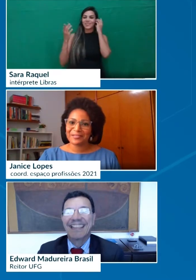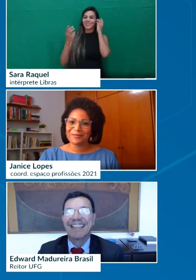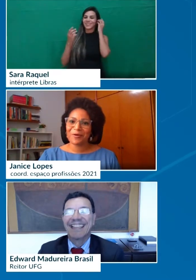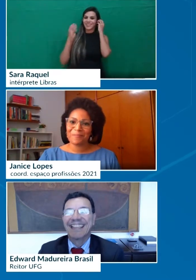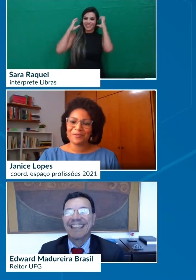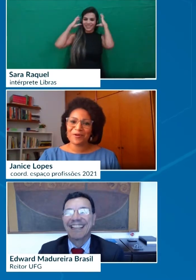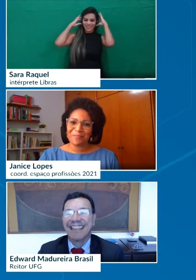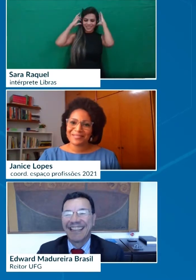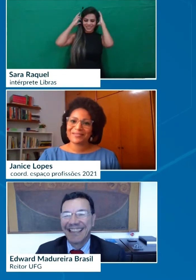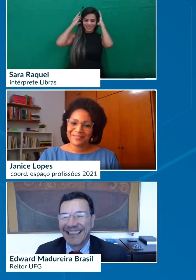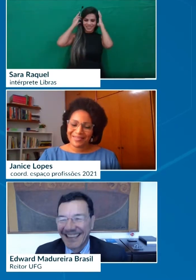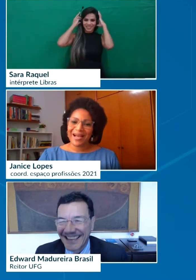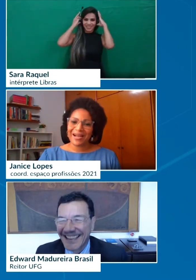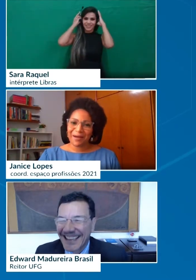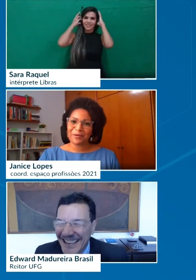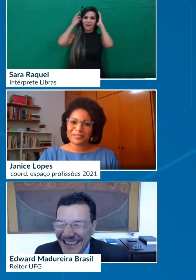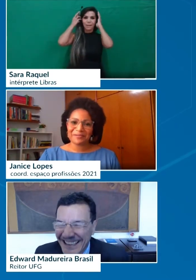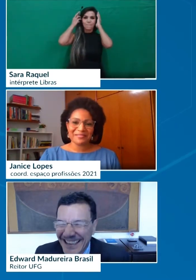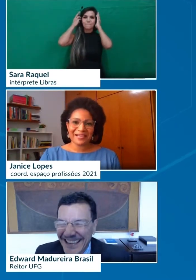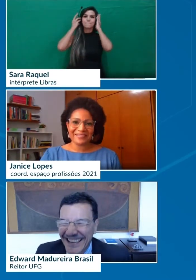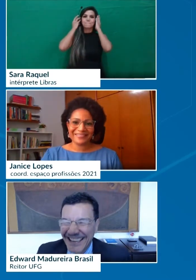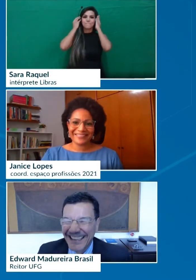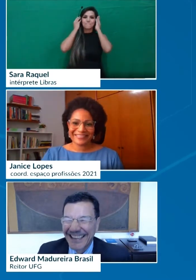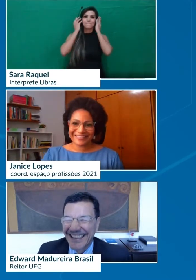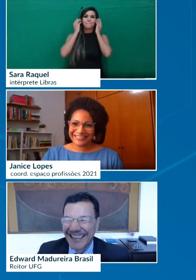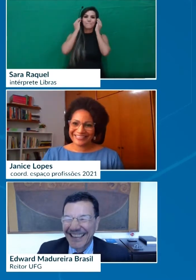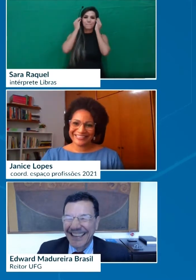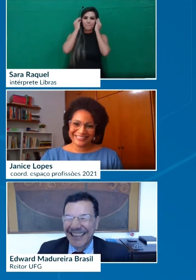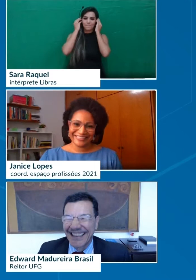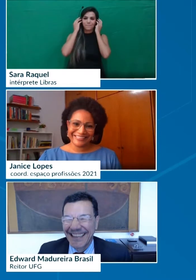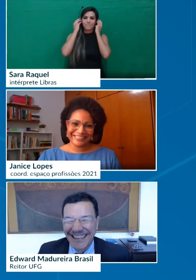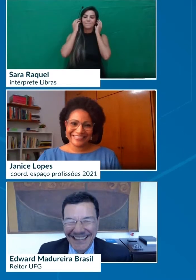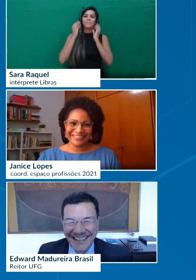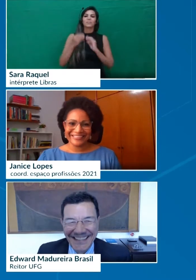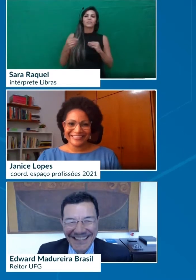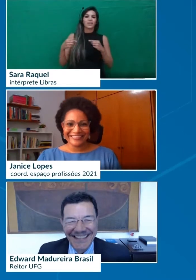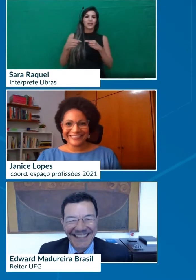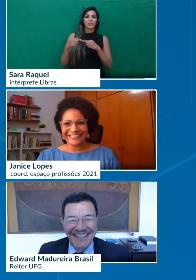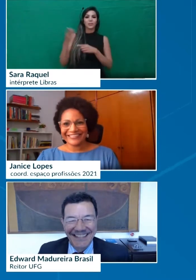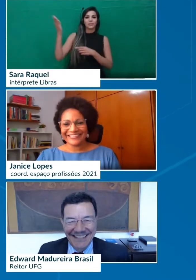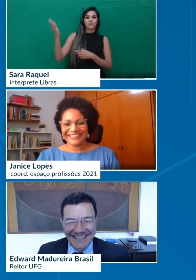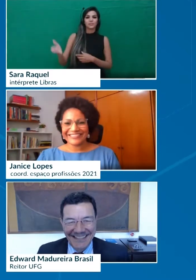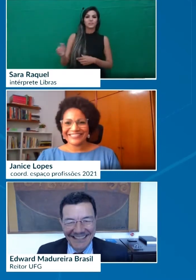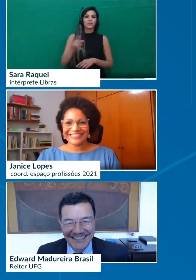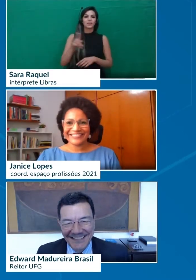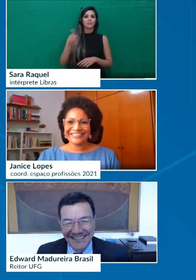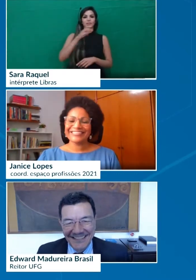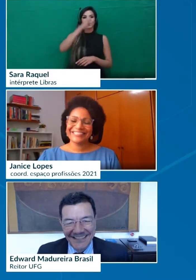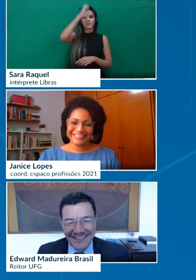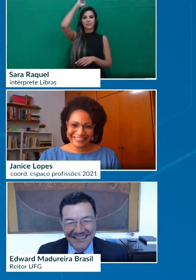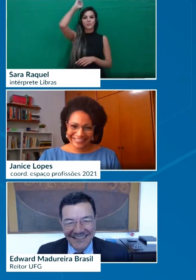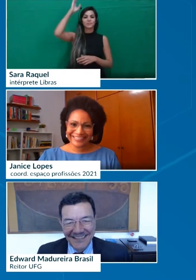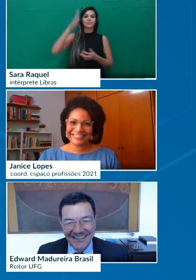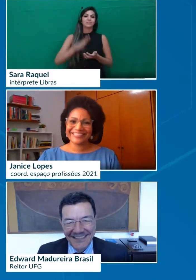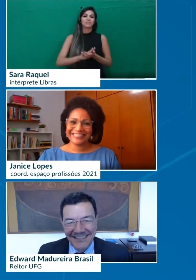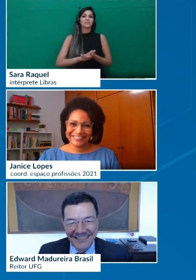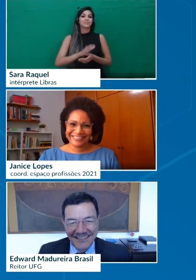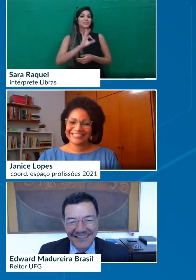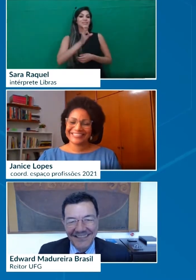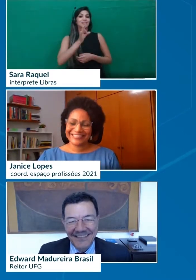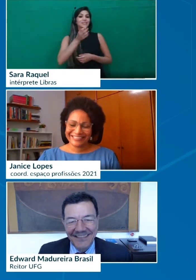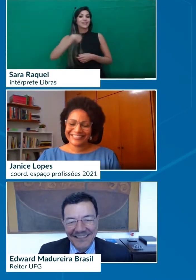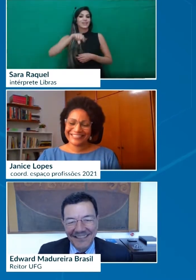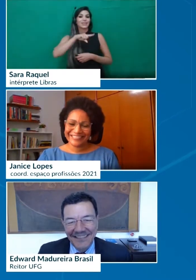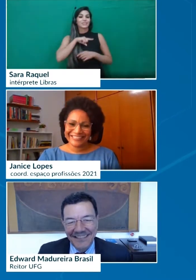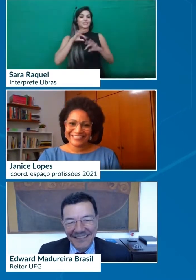Ainda bem que a gente não combinou, mas acabou que deu certo. Por coincidência, todos nós estamos, né, com